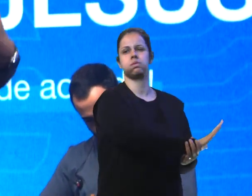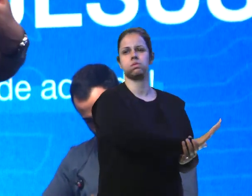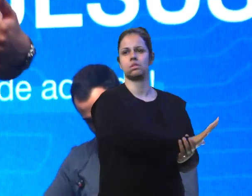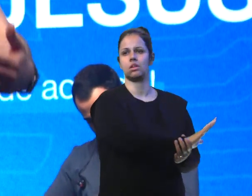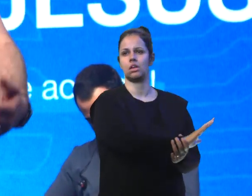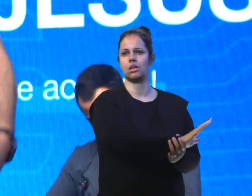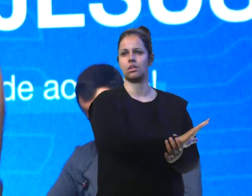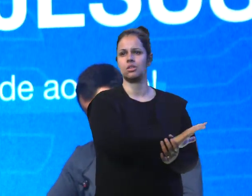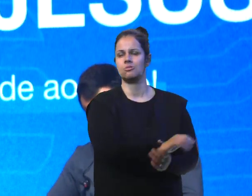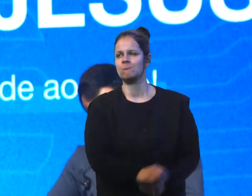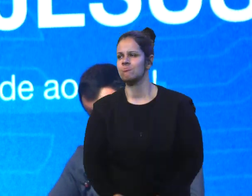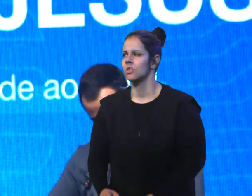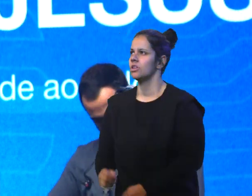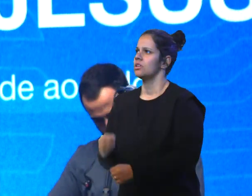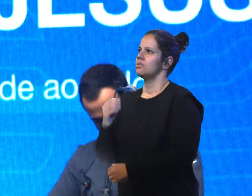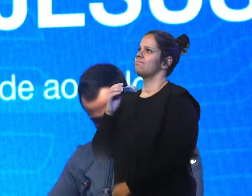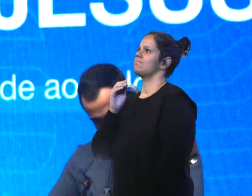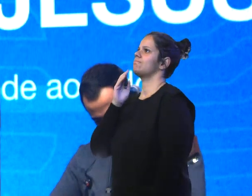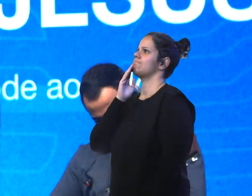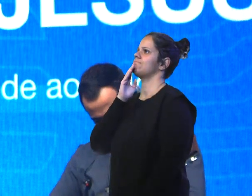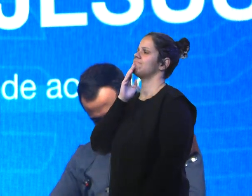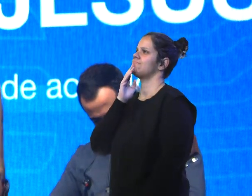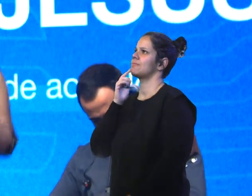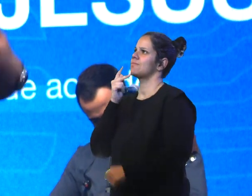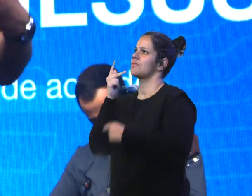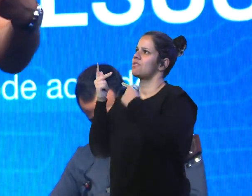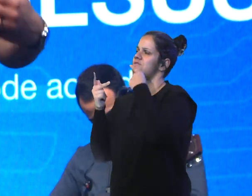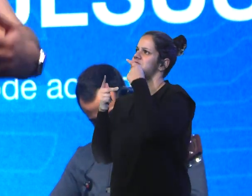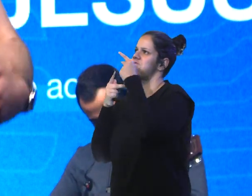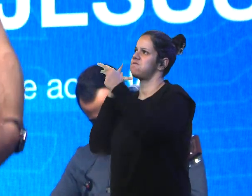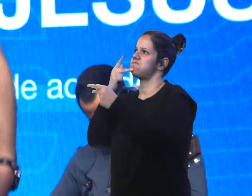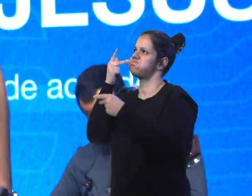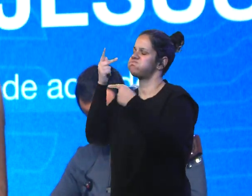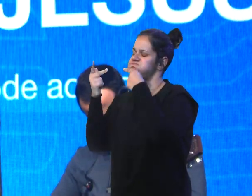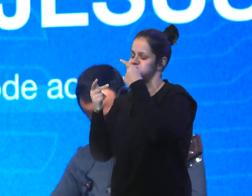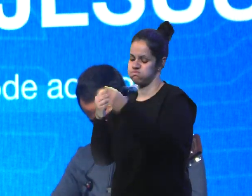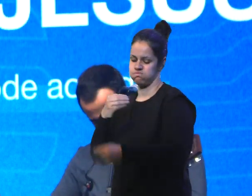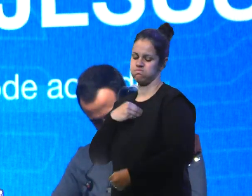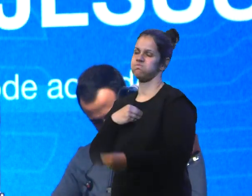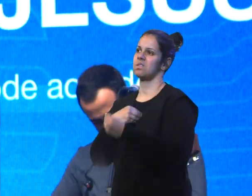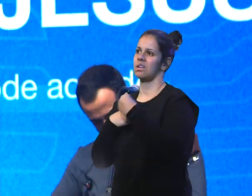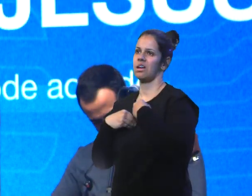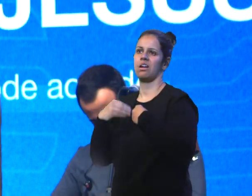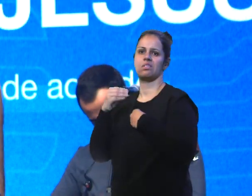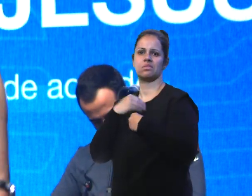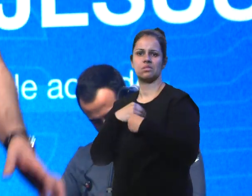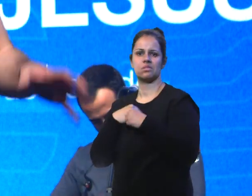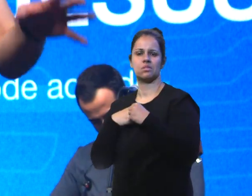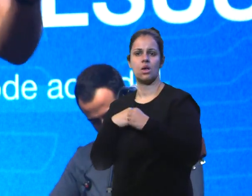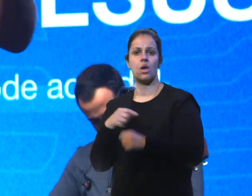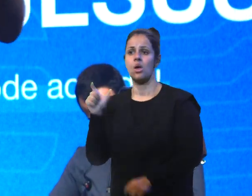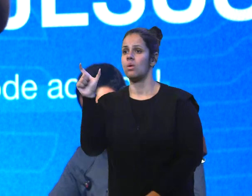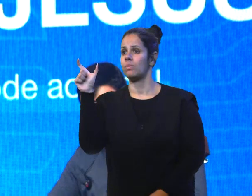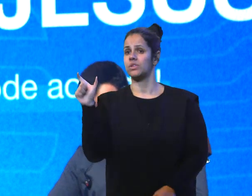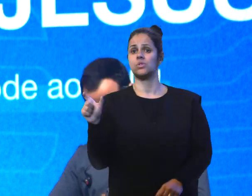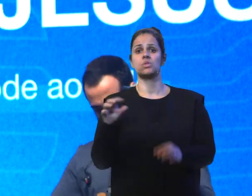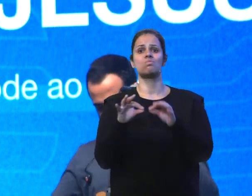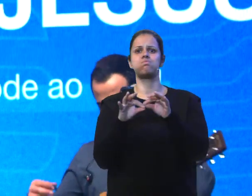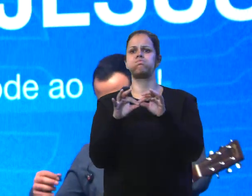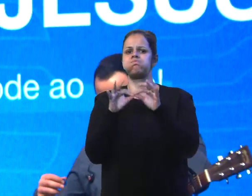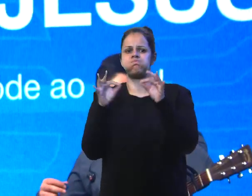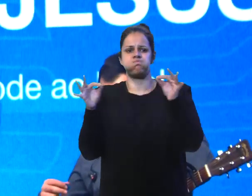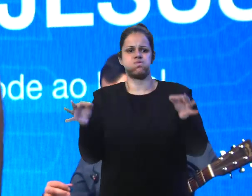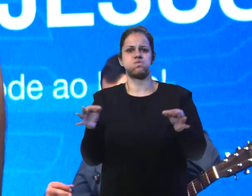e confessar os seus pecados. Os humildes. O Senhor procura